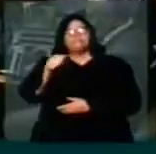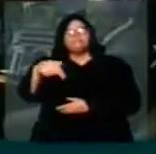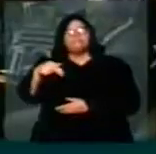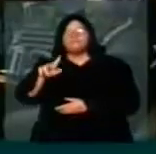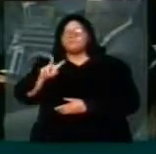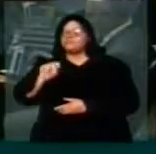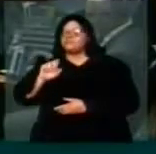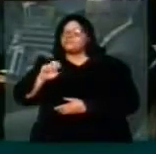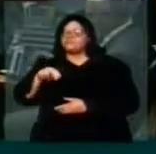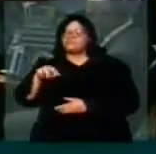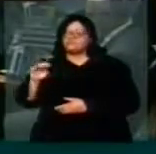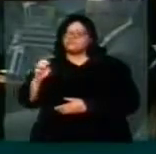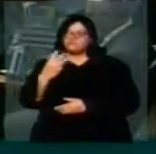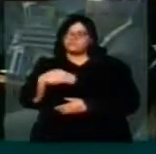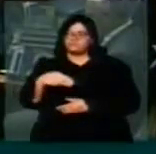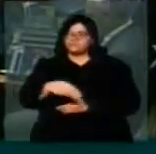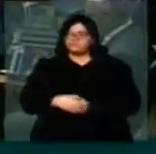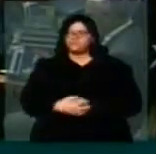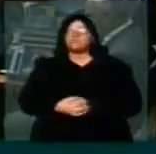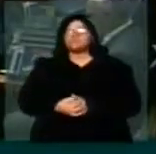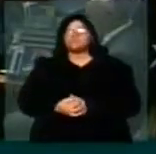3 minutos.